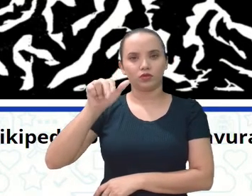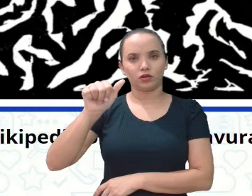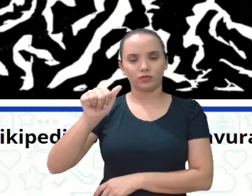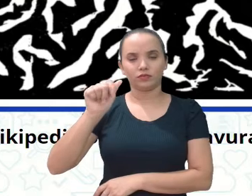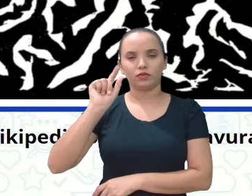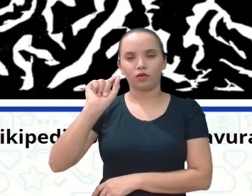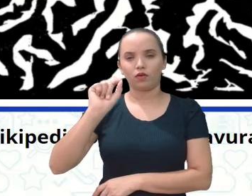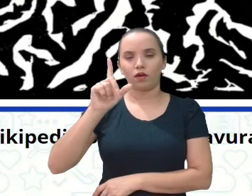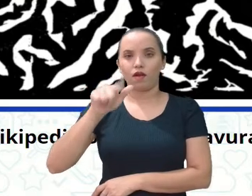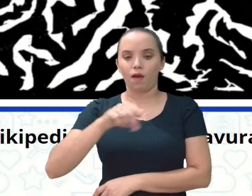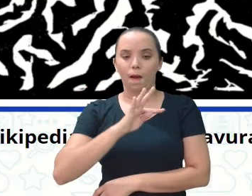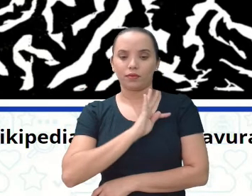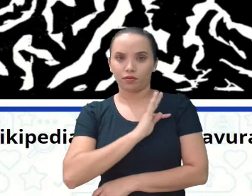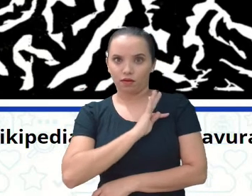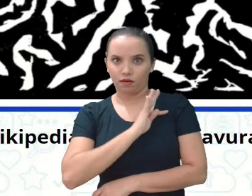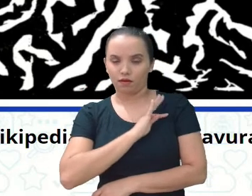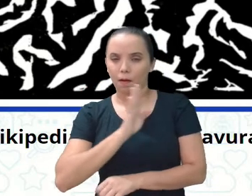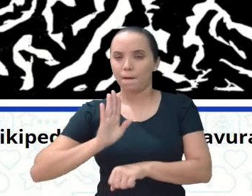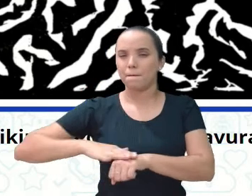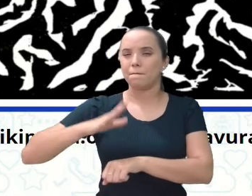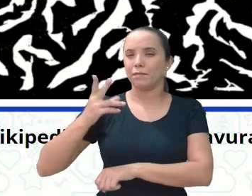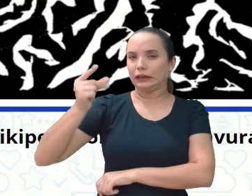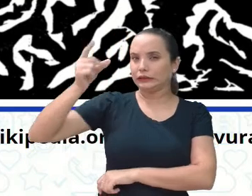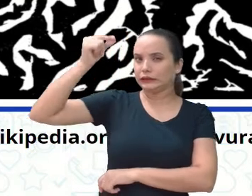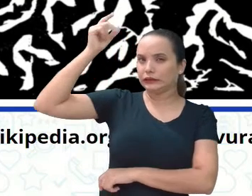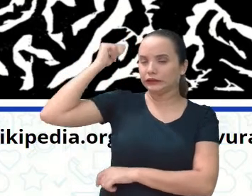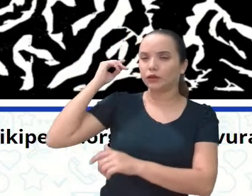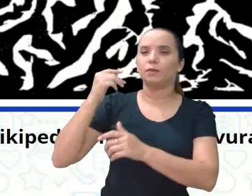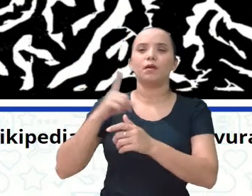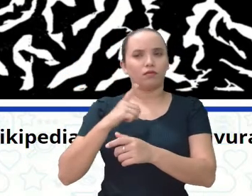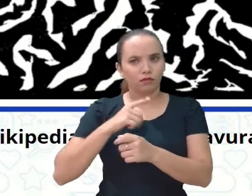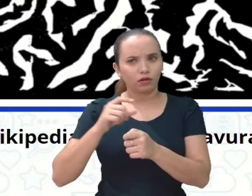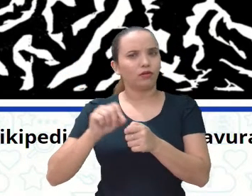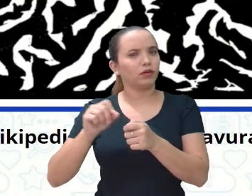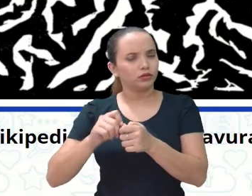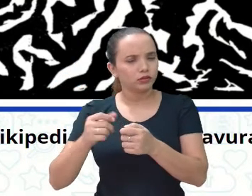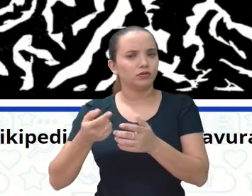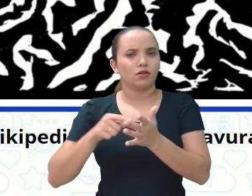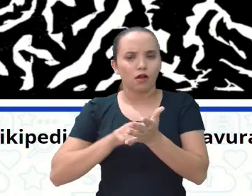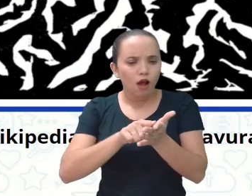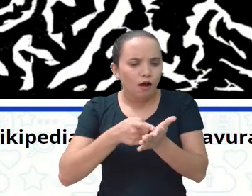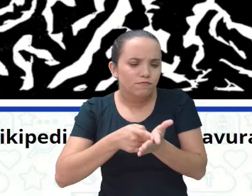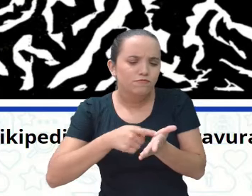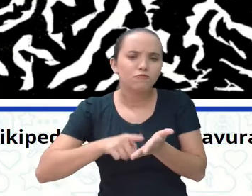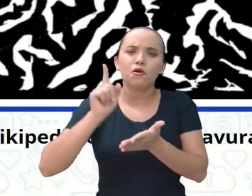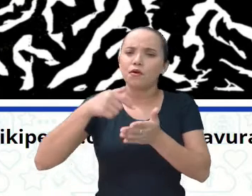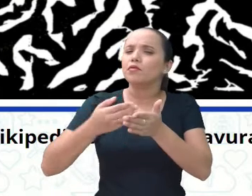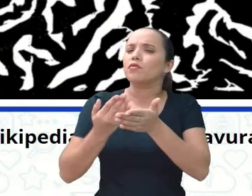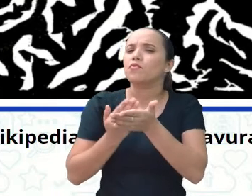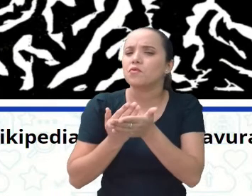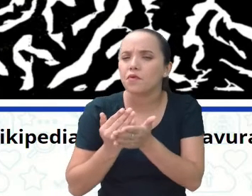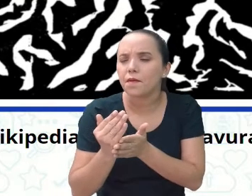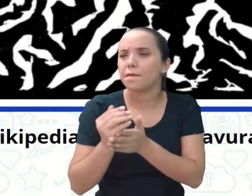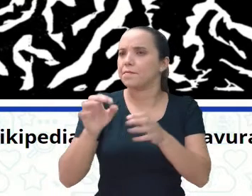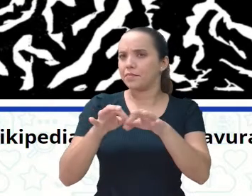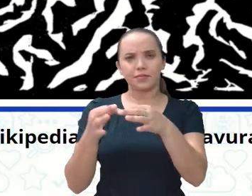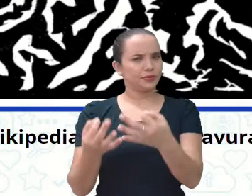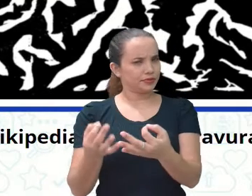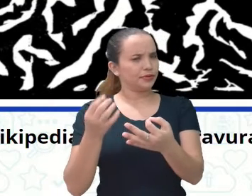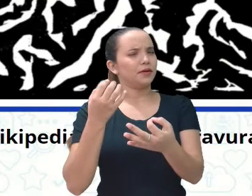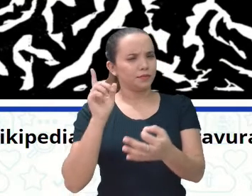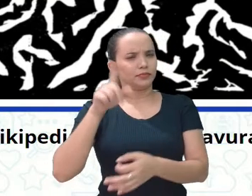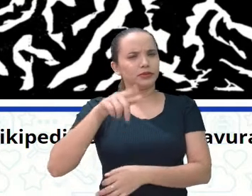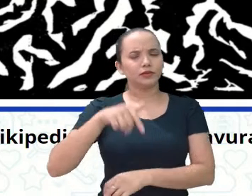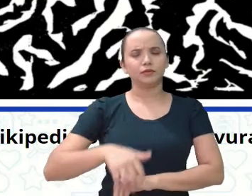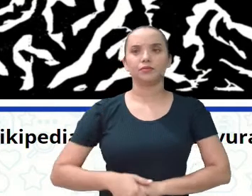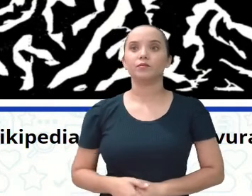a técnica mais antiga para produzir gravuras e seus princípios são muito simples, como a gente já explicou, né? O